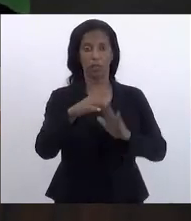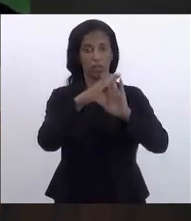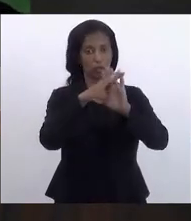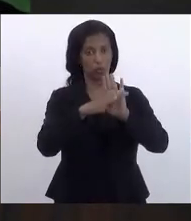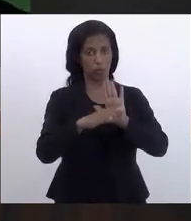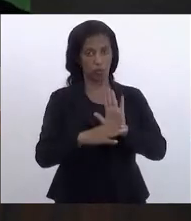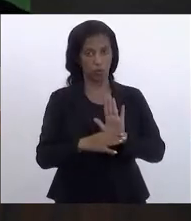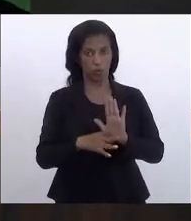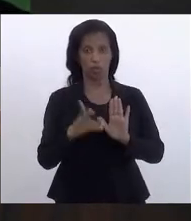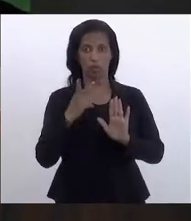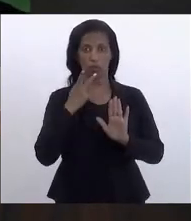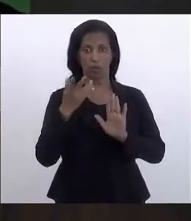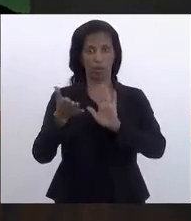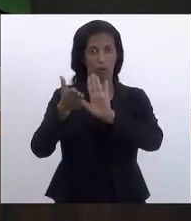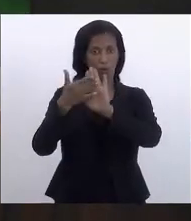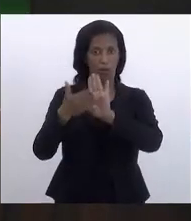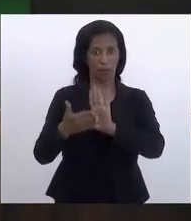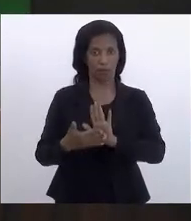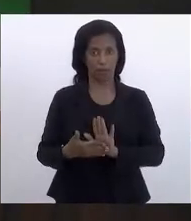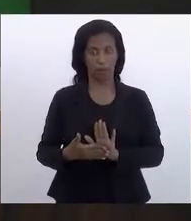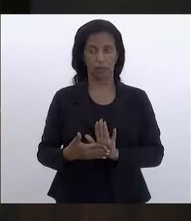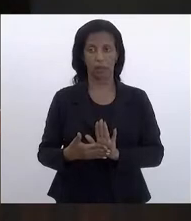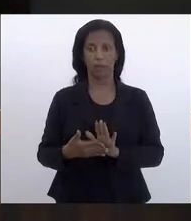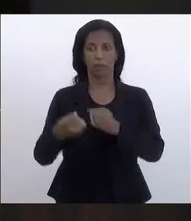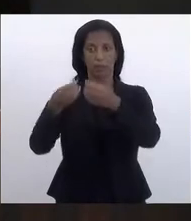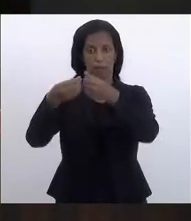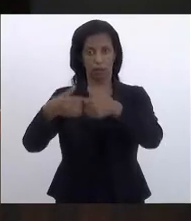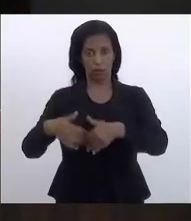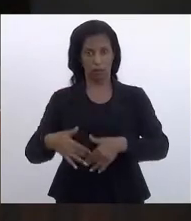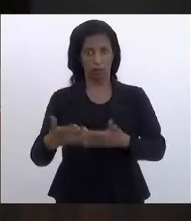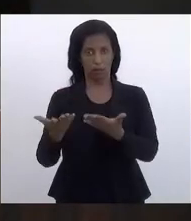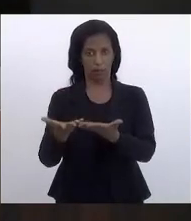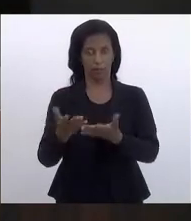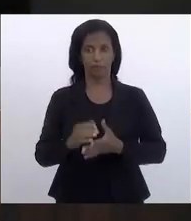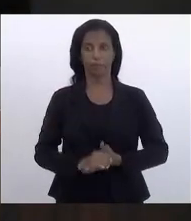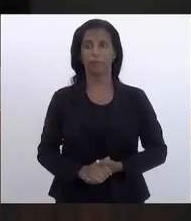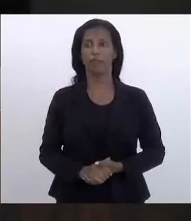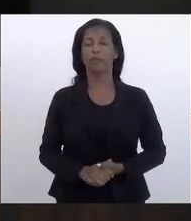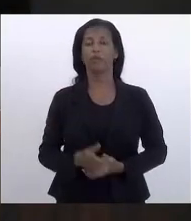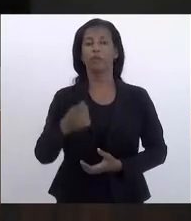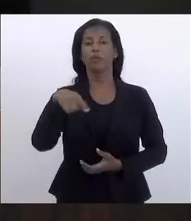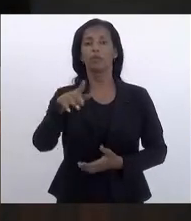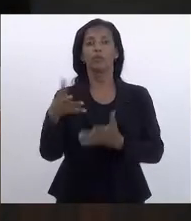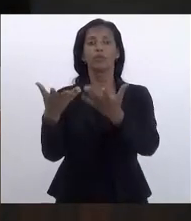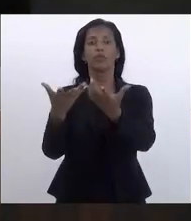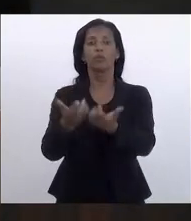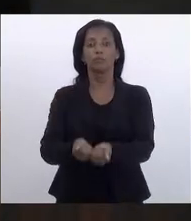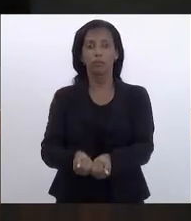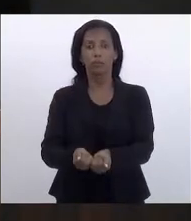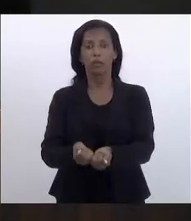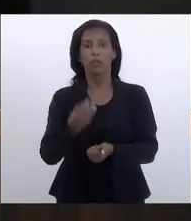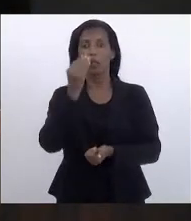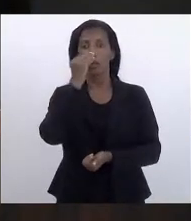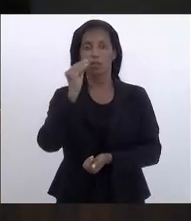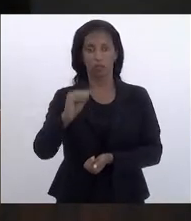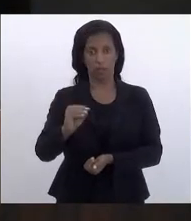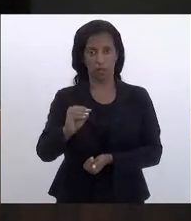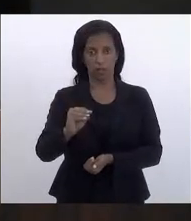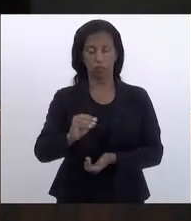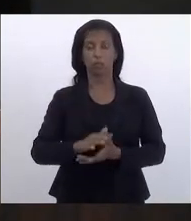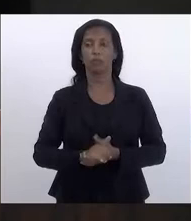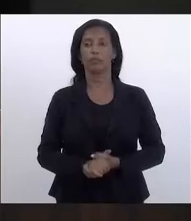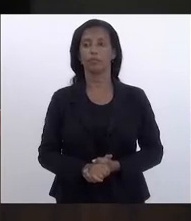acabei de contar com parecer pela derrubada dos vetos senhores que aprova nesse que não estão rejeitados os vetos